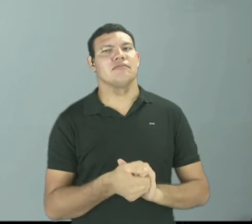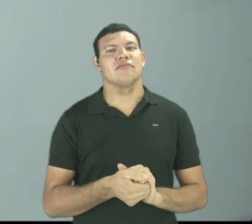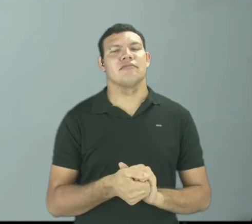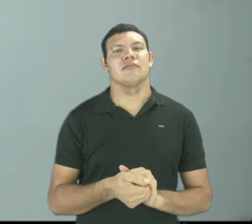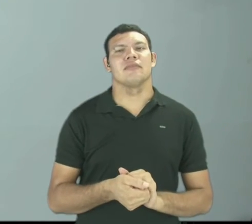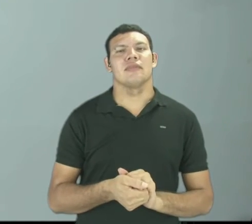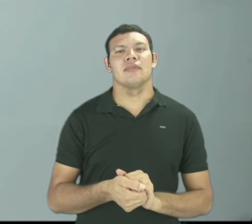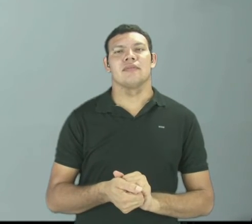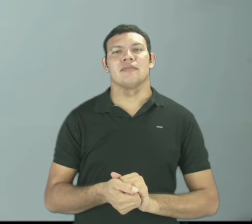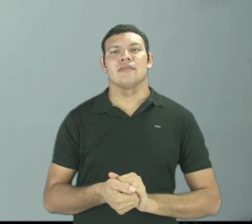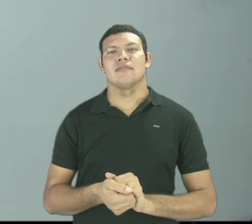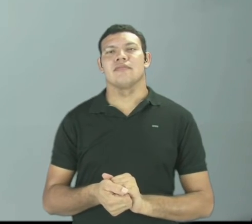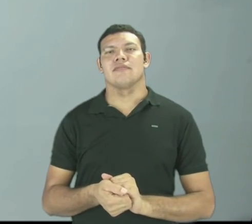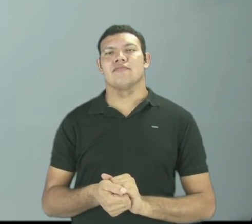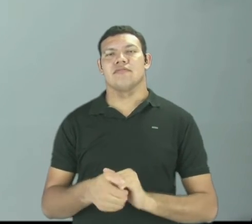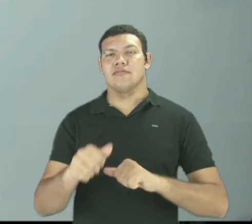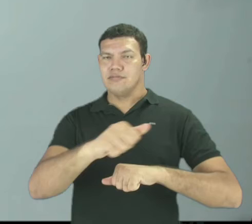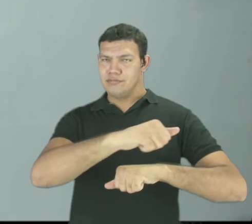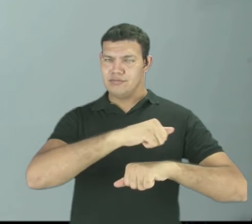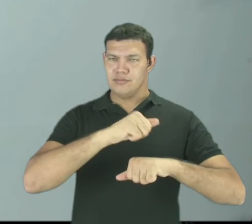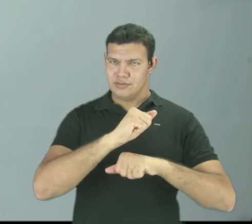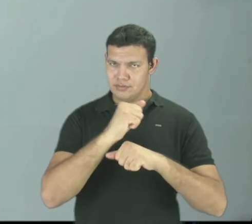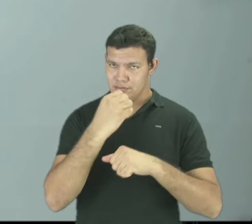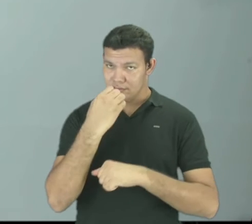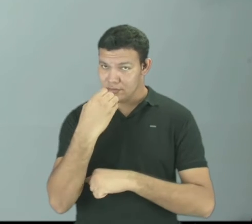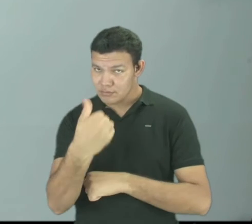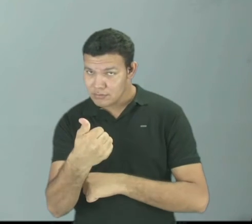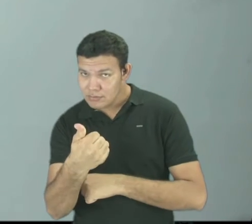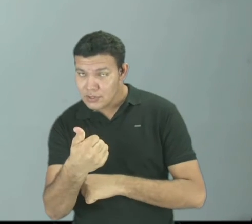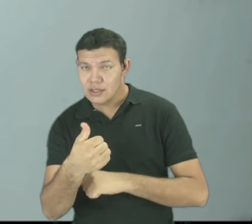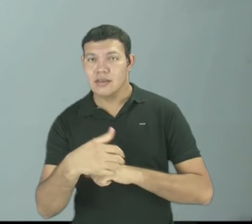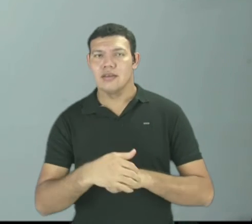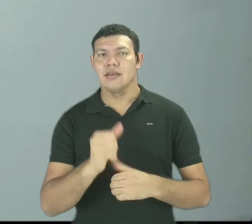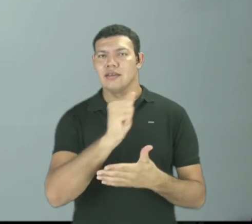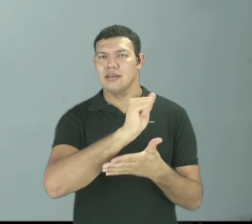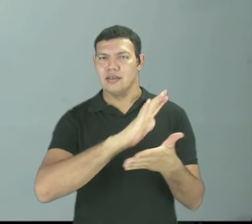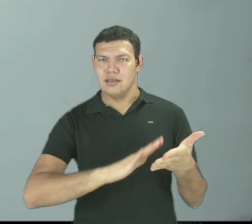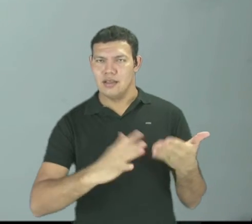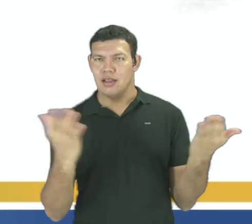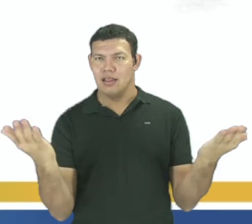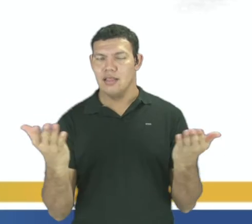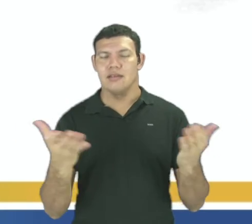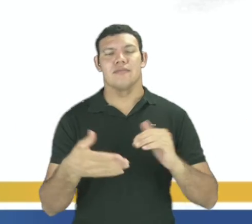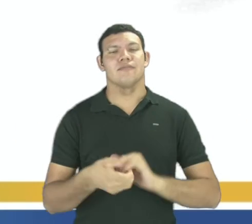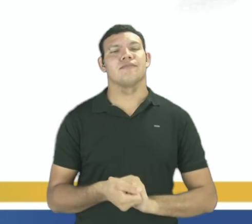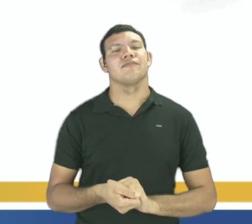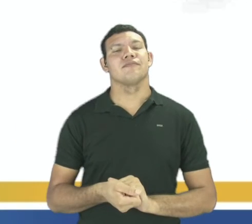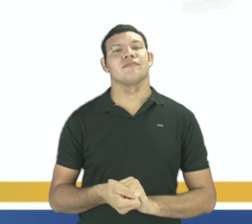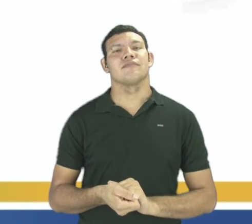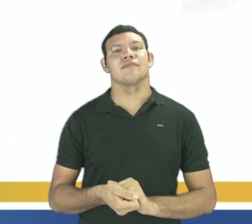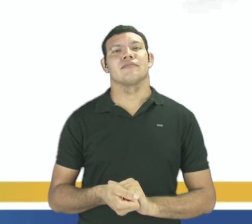mais advérbios, tá bom? Vamos para os exercícios agora?